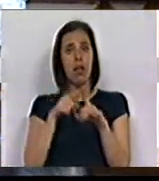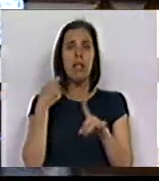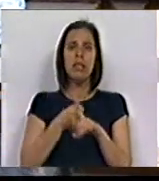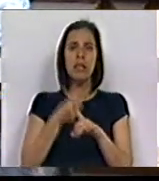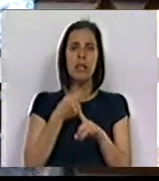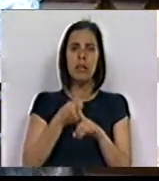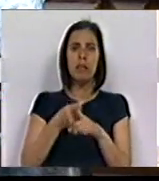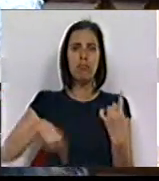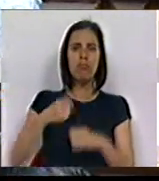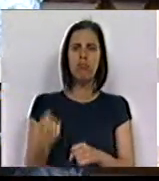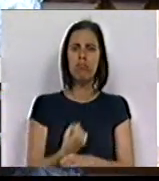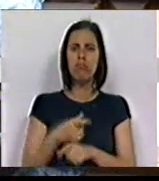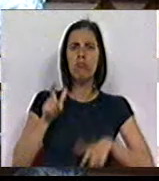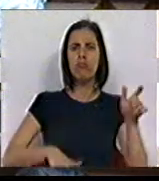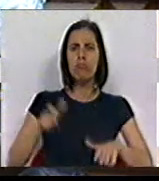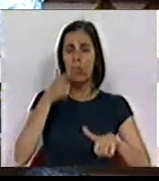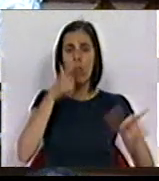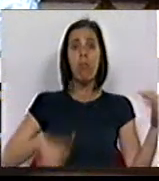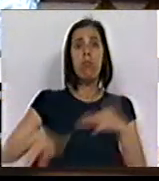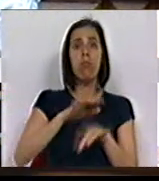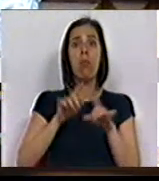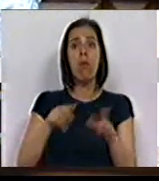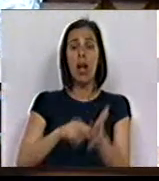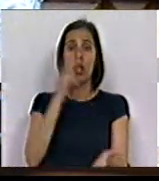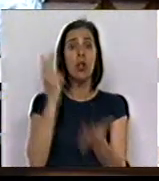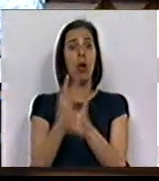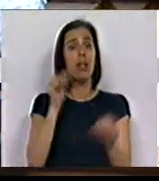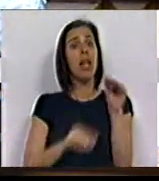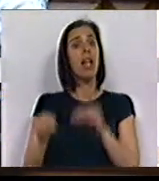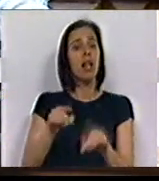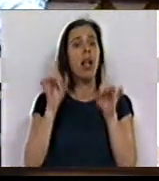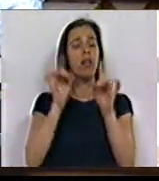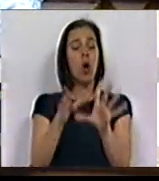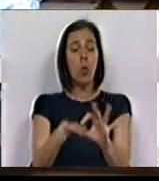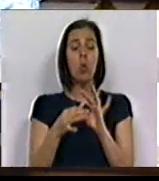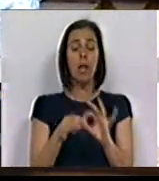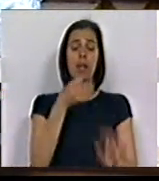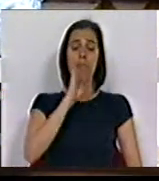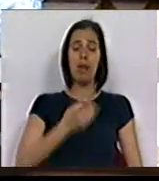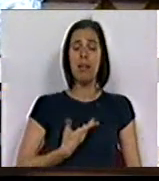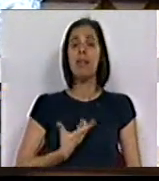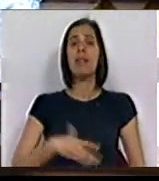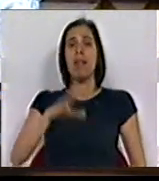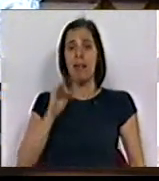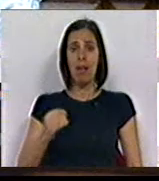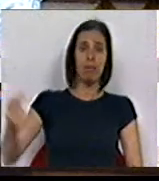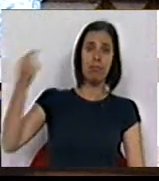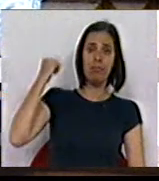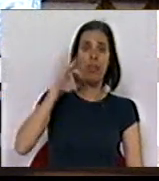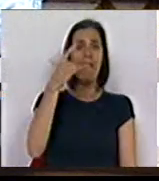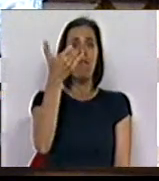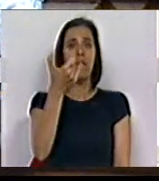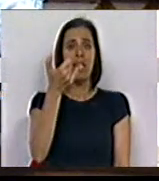luta travada pelos trabalhadores e pelo povo, a derrota eleitoral da coligação PSD-CDS no passado